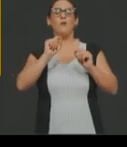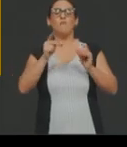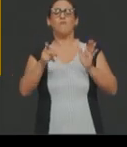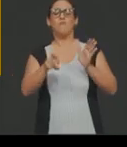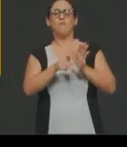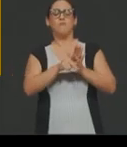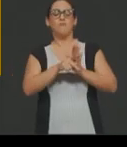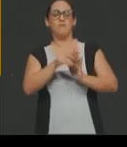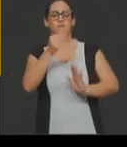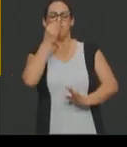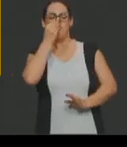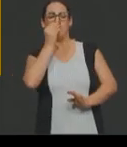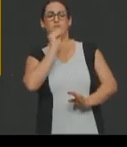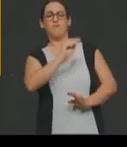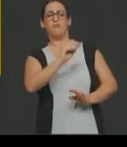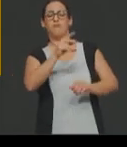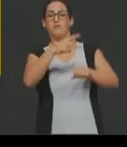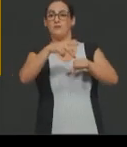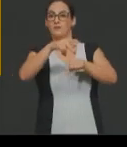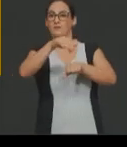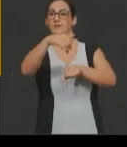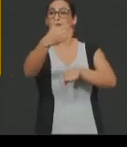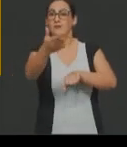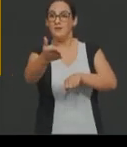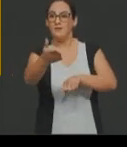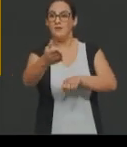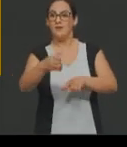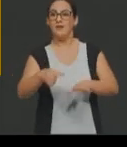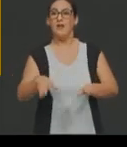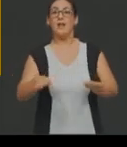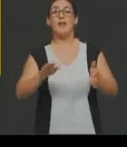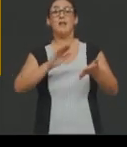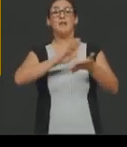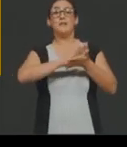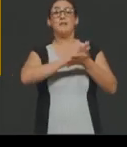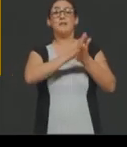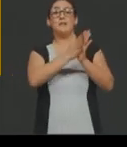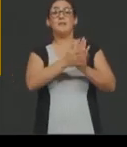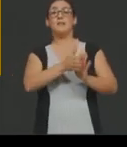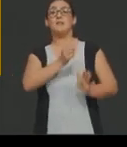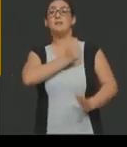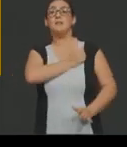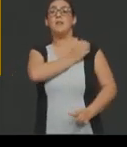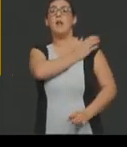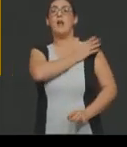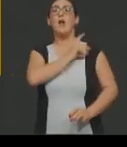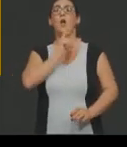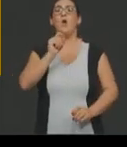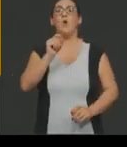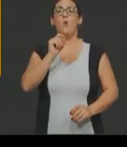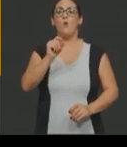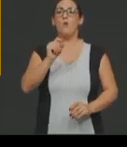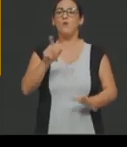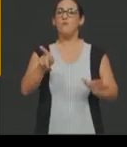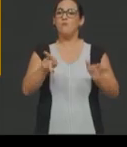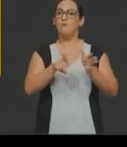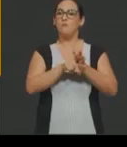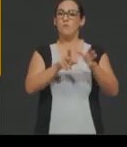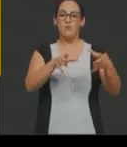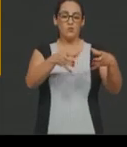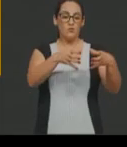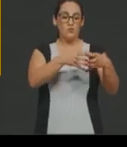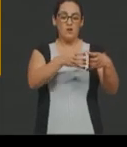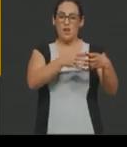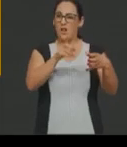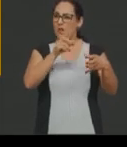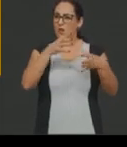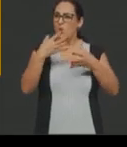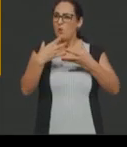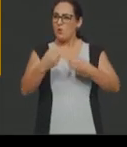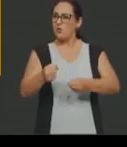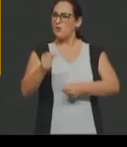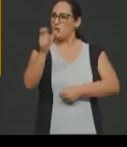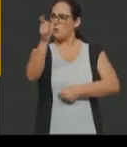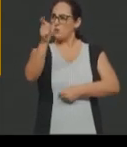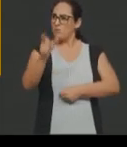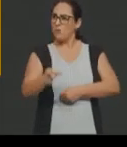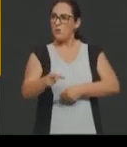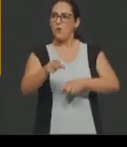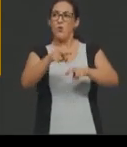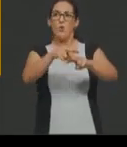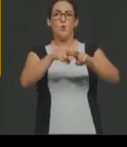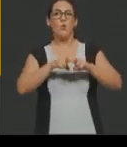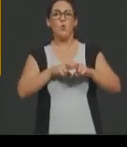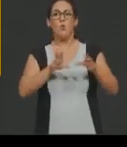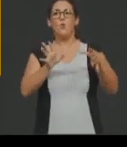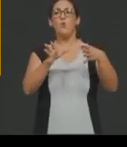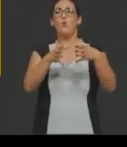discriminação, ato de segregar ou de não aceitar uma pessoa ou grupo de pessoas por conta da cor da pele, do sexo,